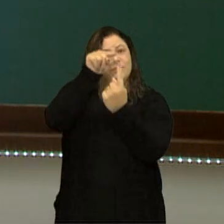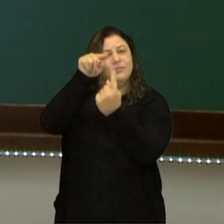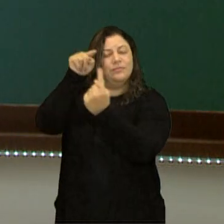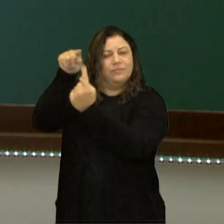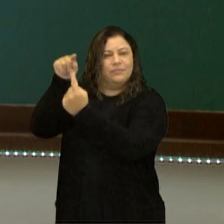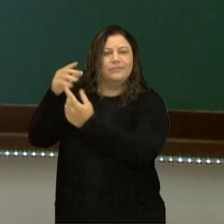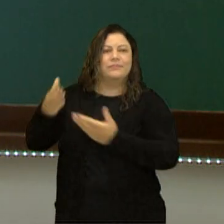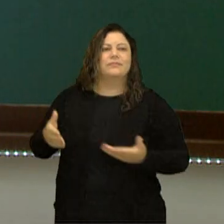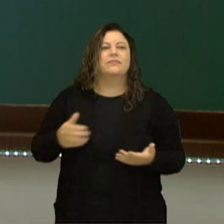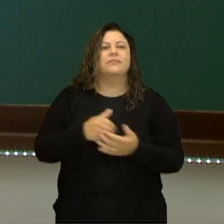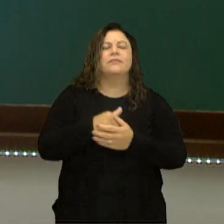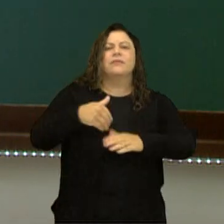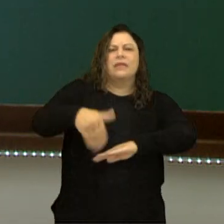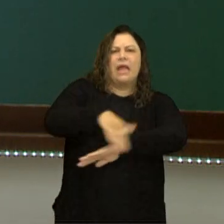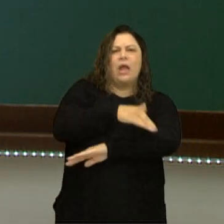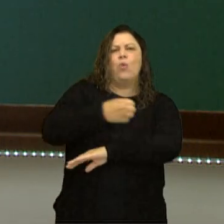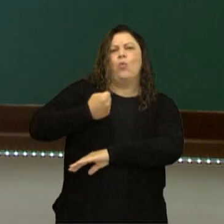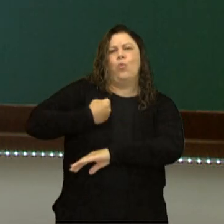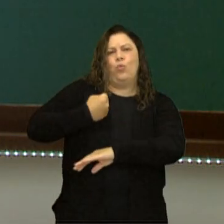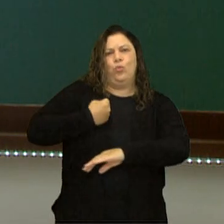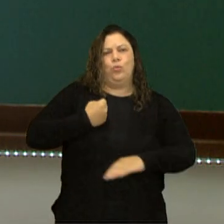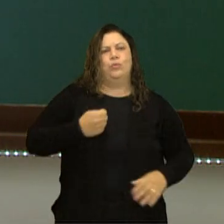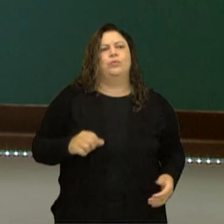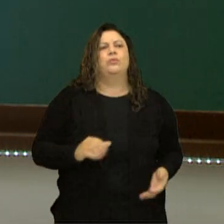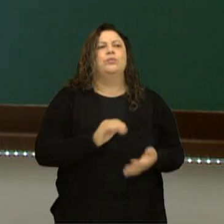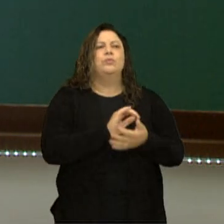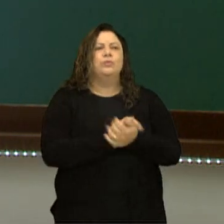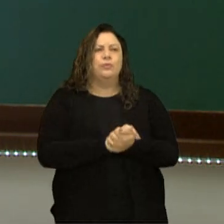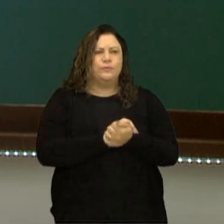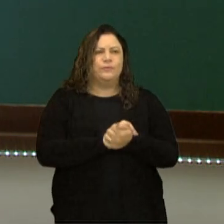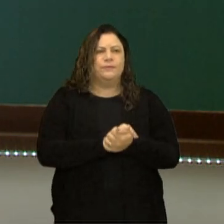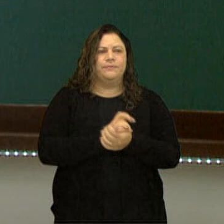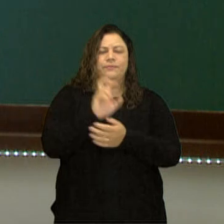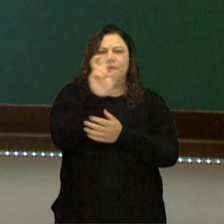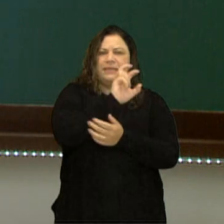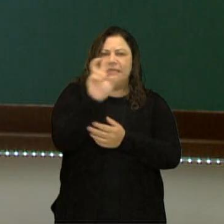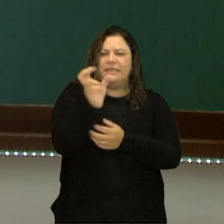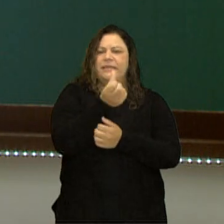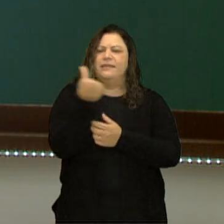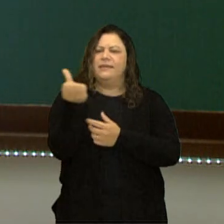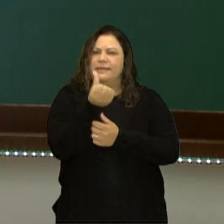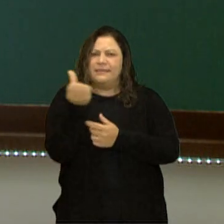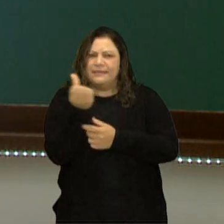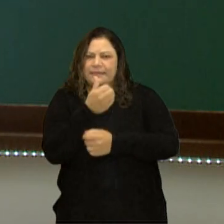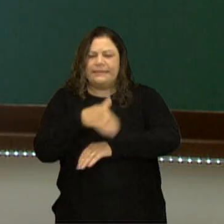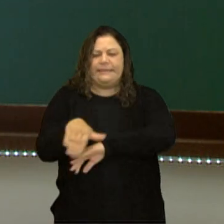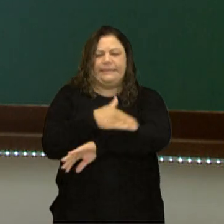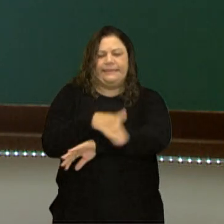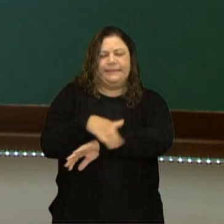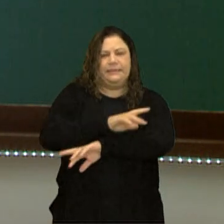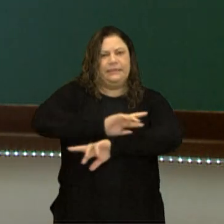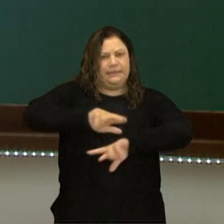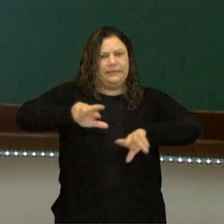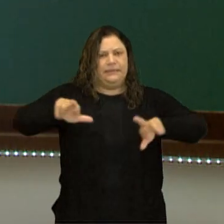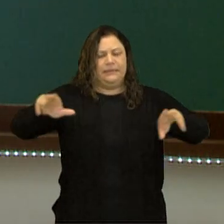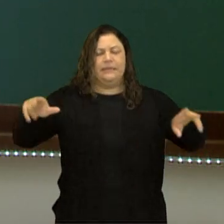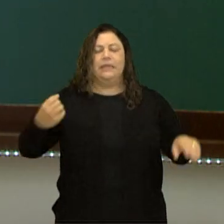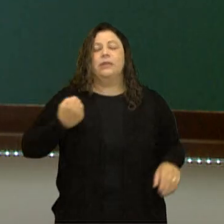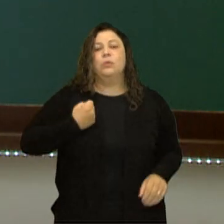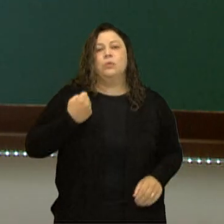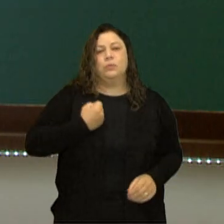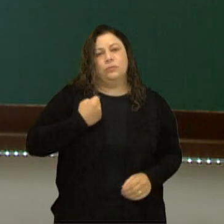York, elas têm números, ó. Então é a Quinta Avenida, a Sexta Avenida e assim por diante. Cada uma tem um